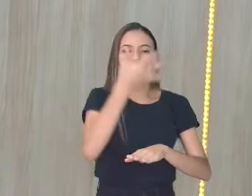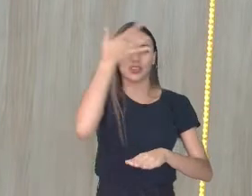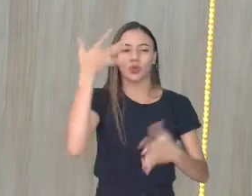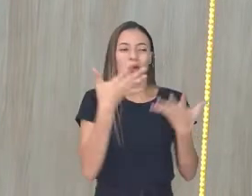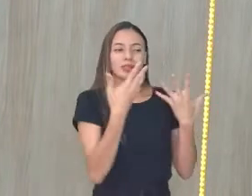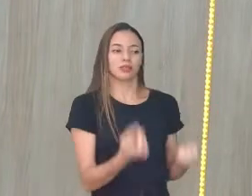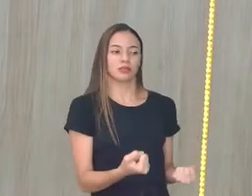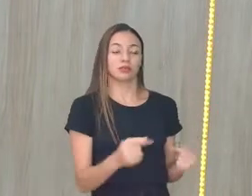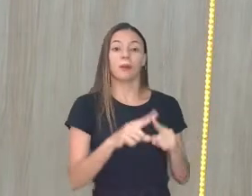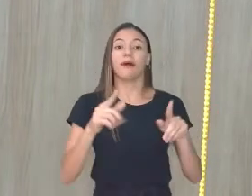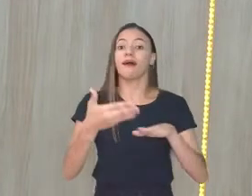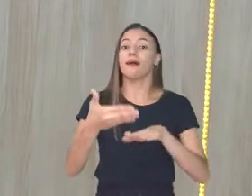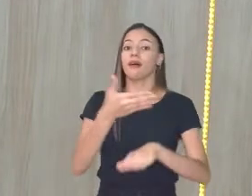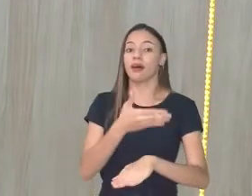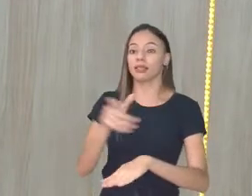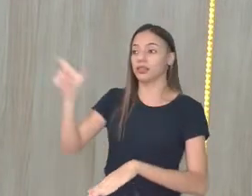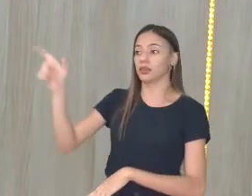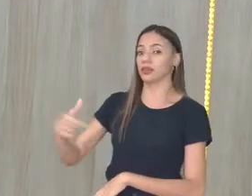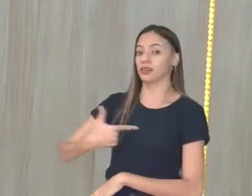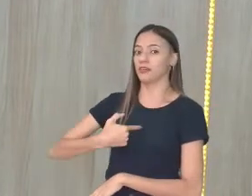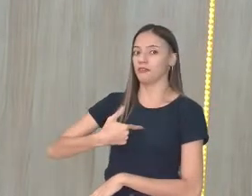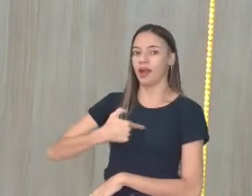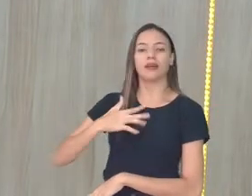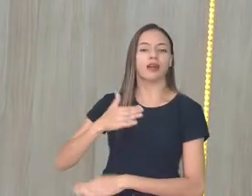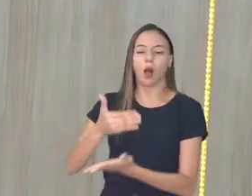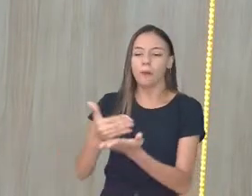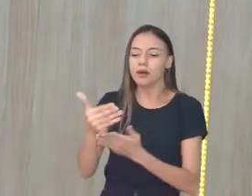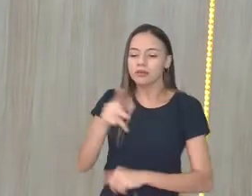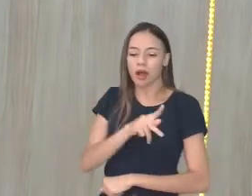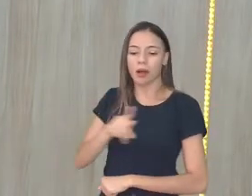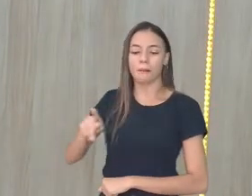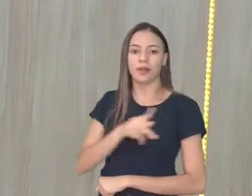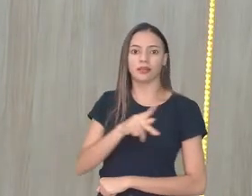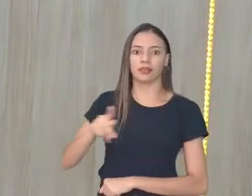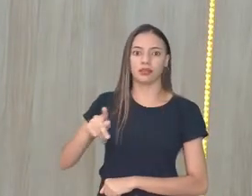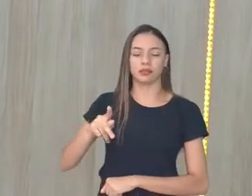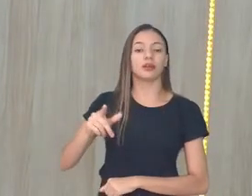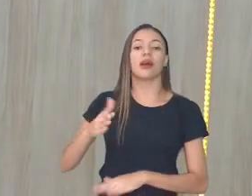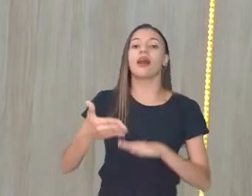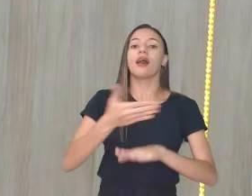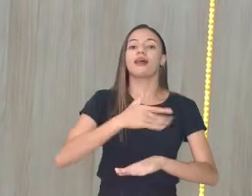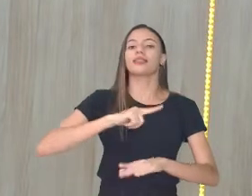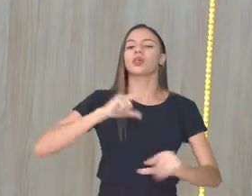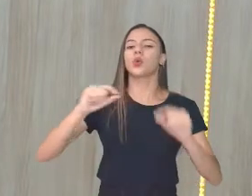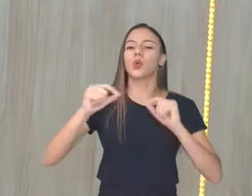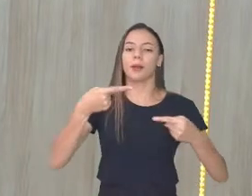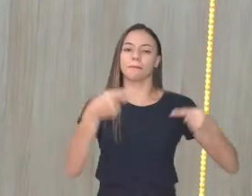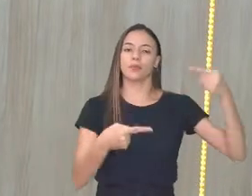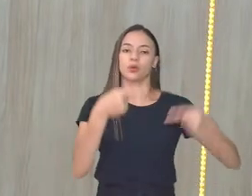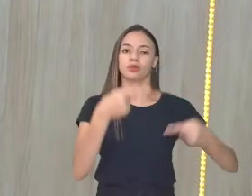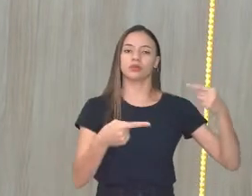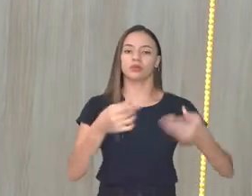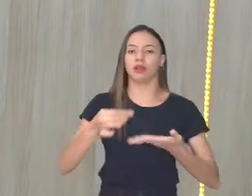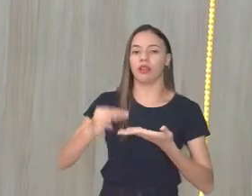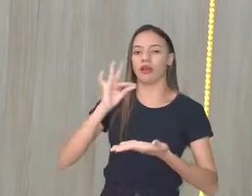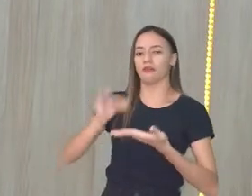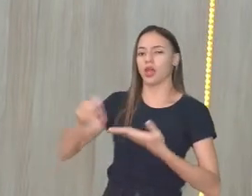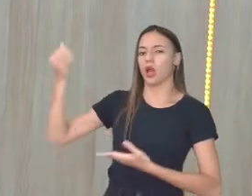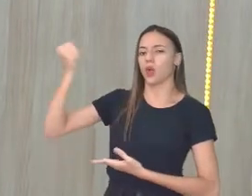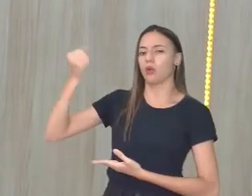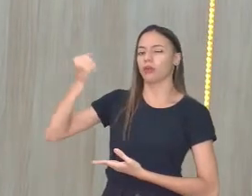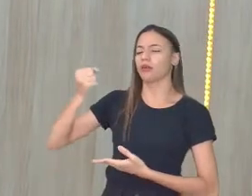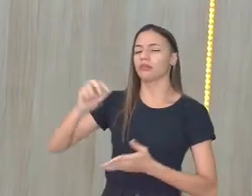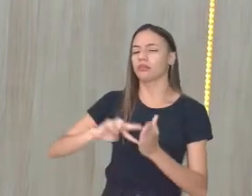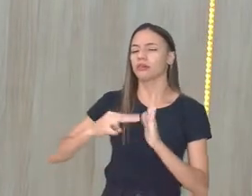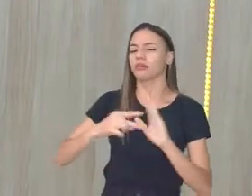chegada de Vargas ao poder, existia no Brasil o que a gente chama de política do café com leite. O que era isso? Era